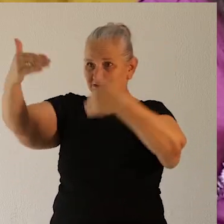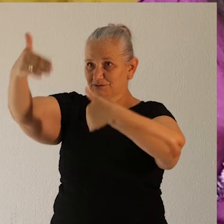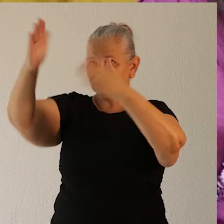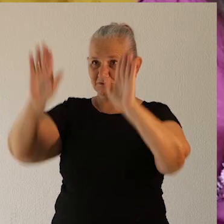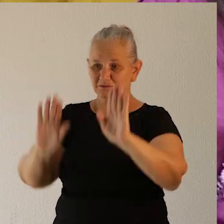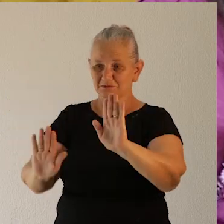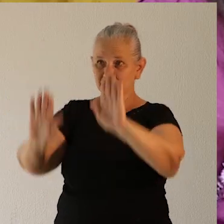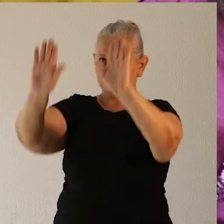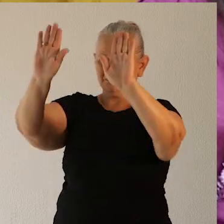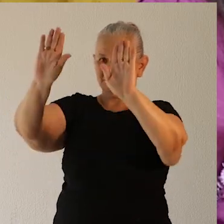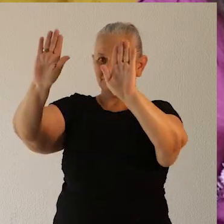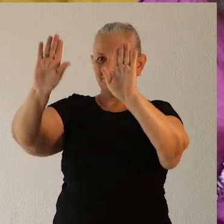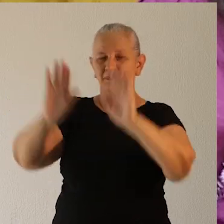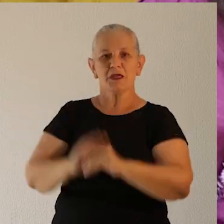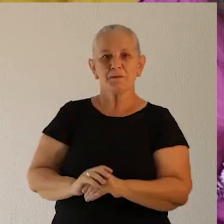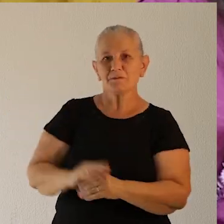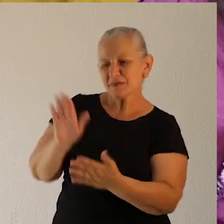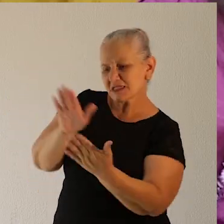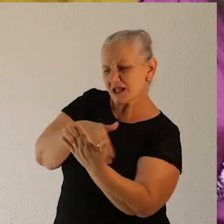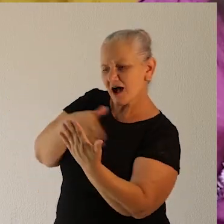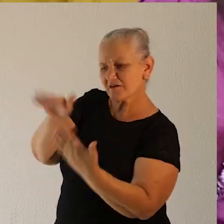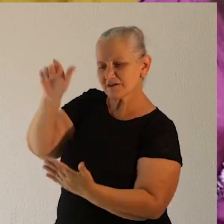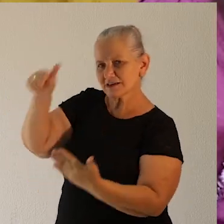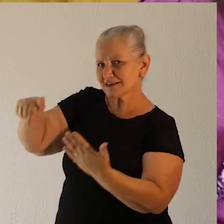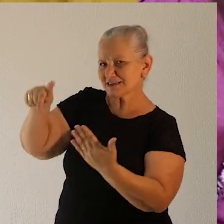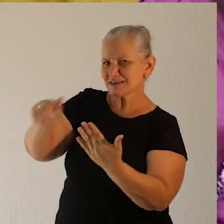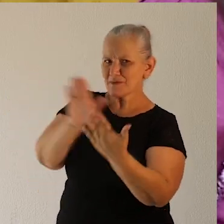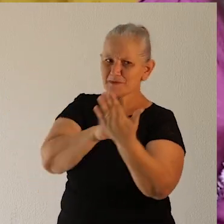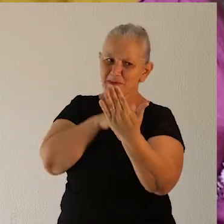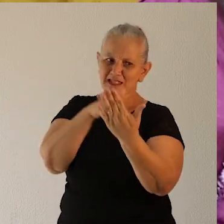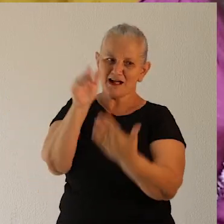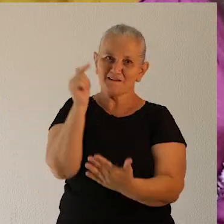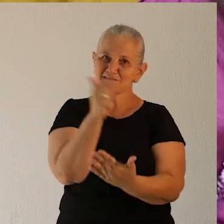comunicar. Pintar daqui, pintar de lá.